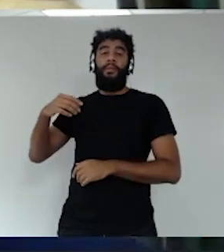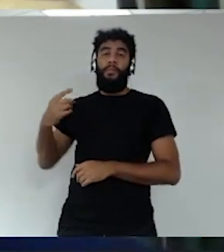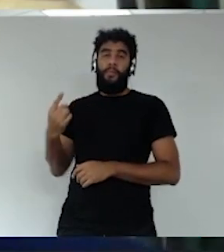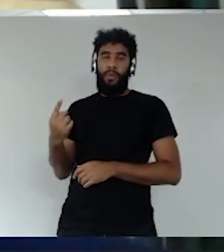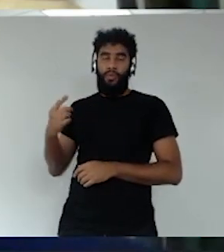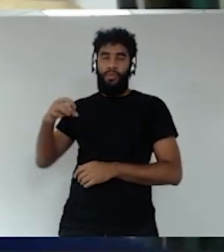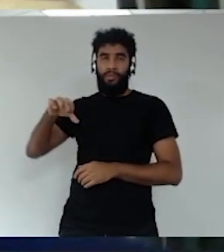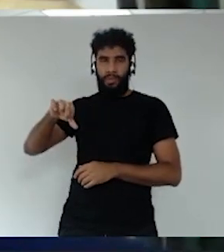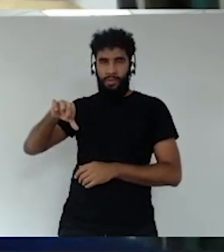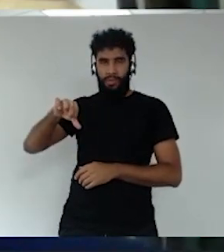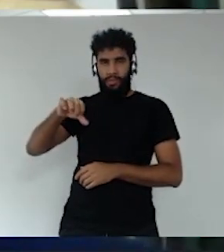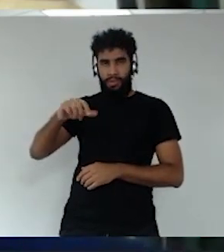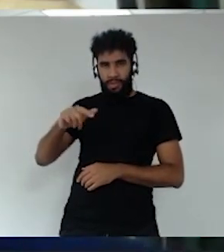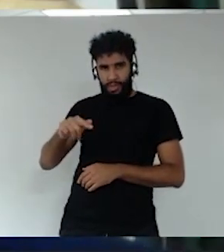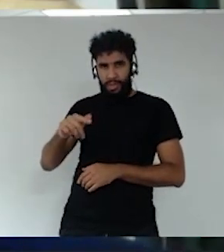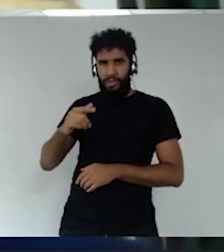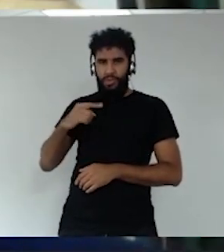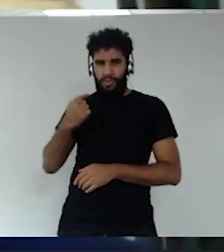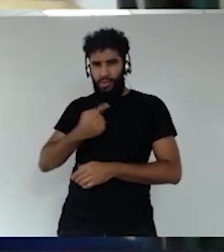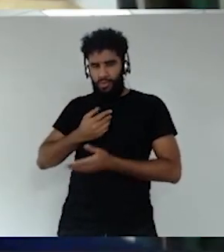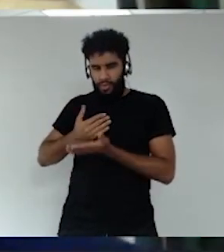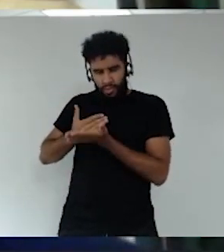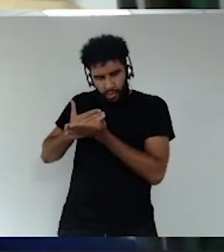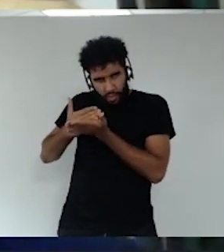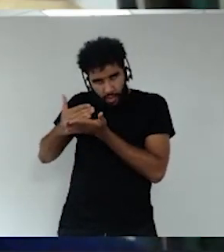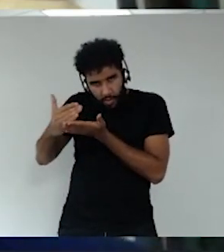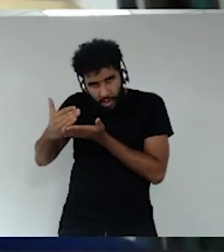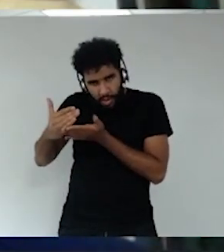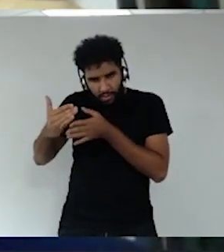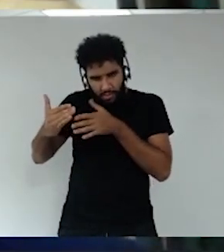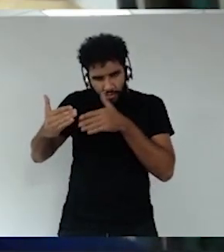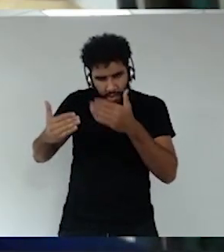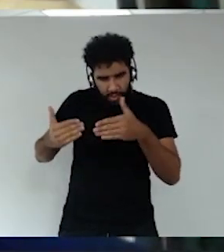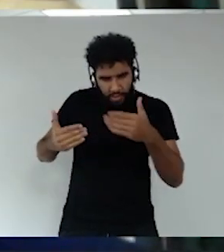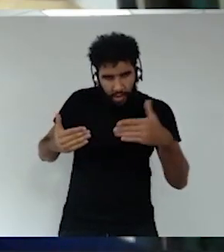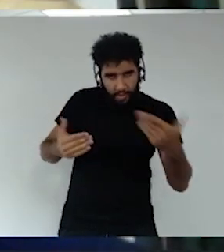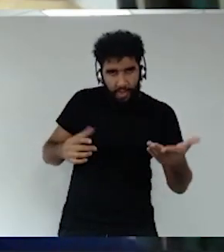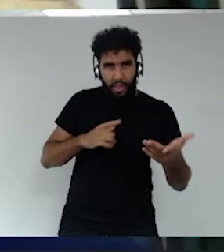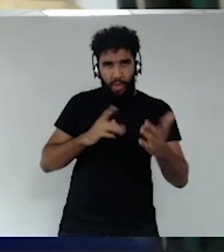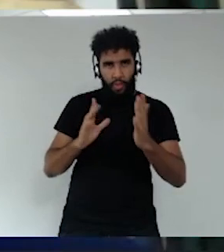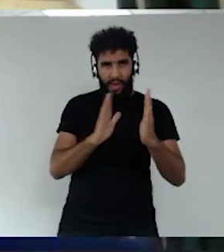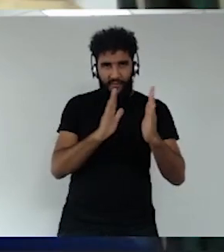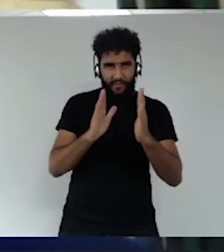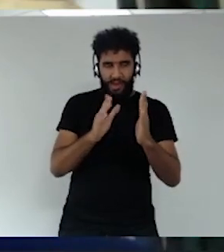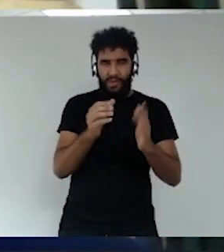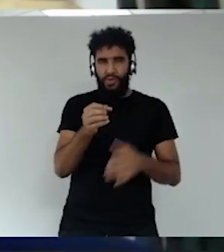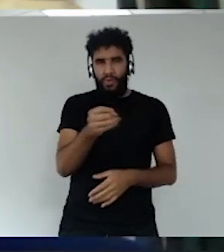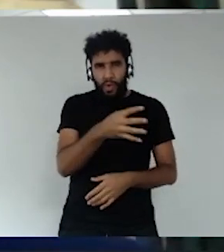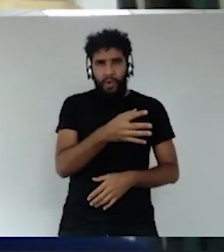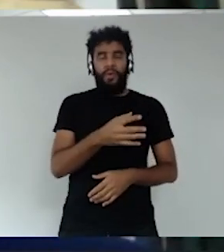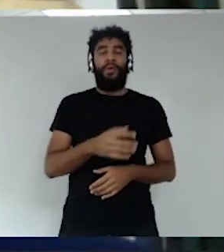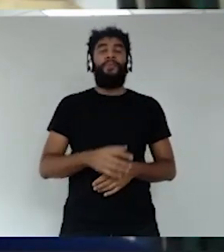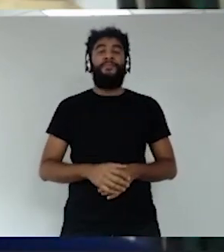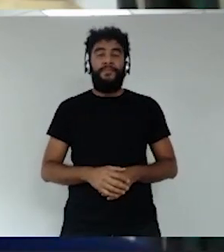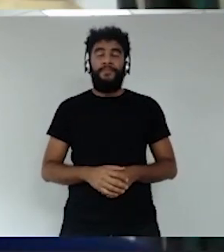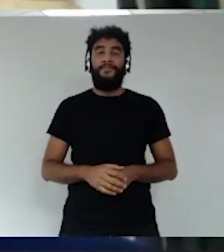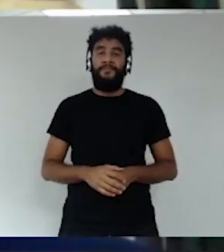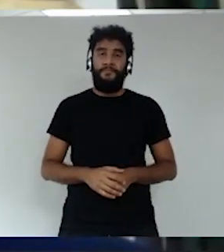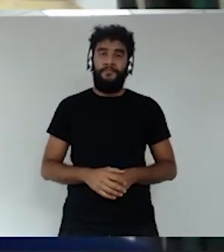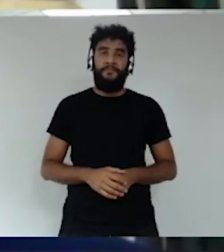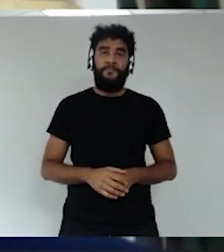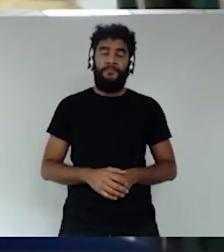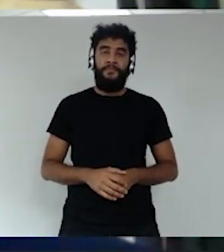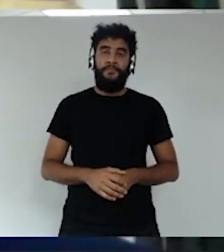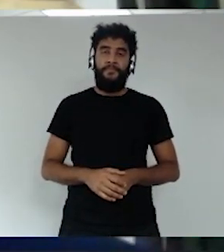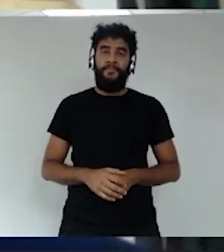1997, quando nós demos início, efetivamente, a uma nova fase logo após